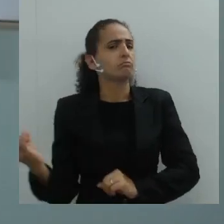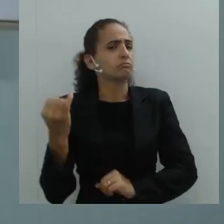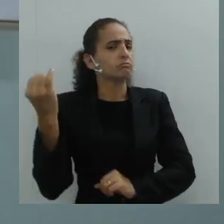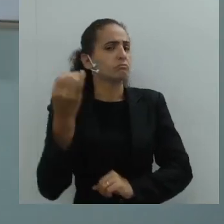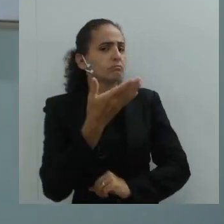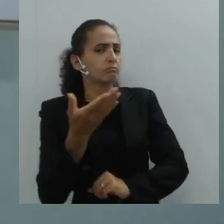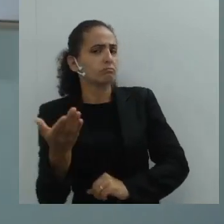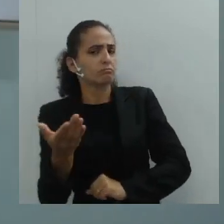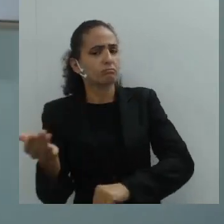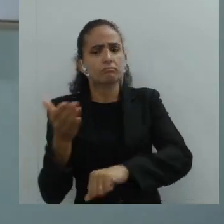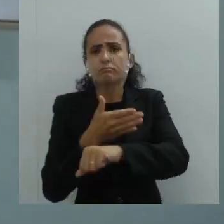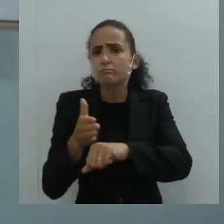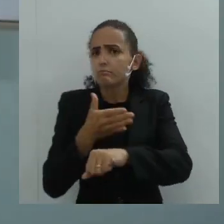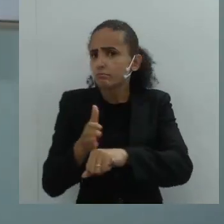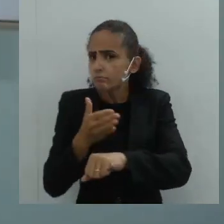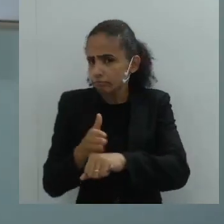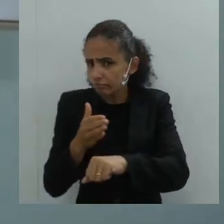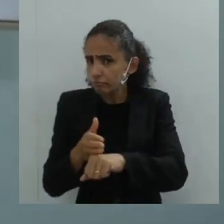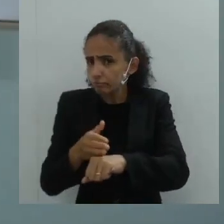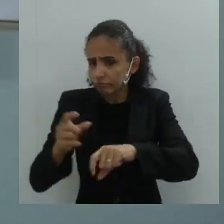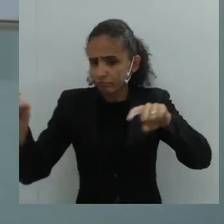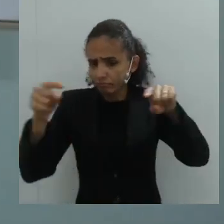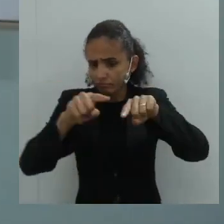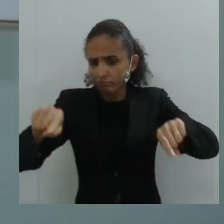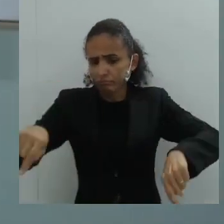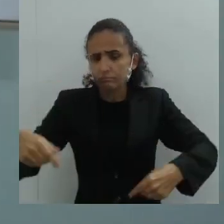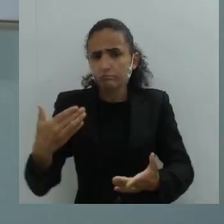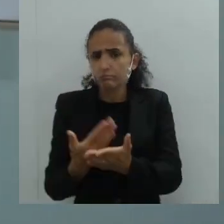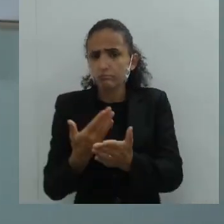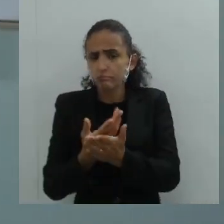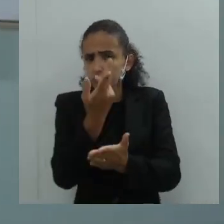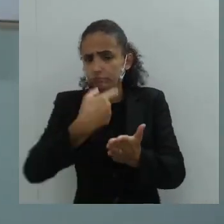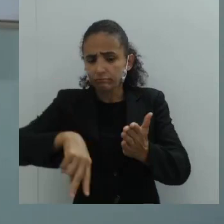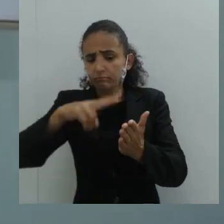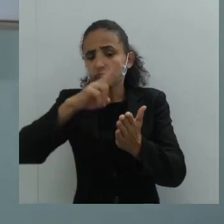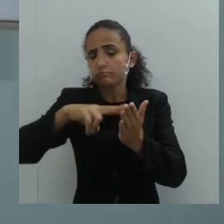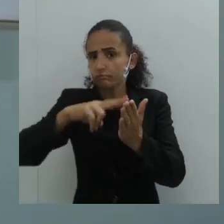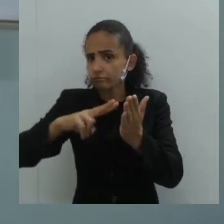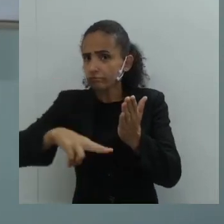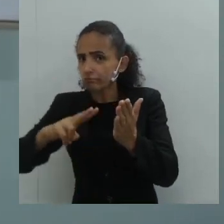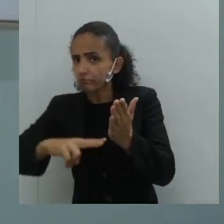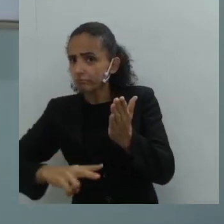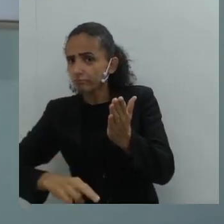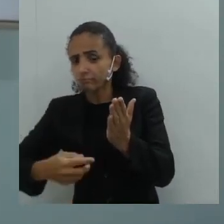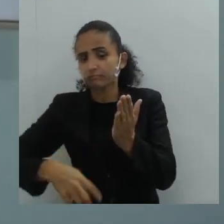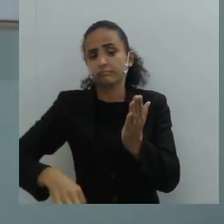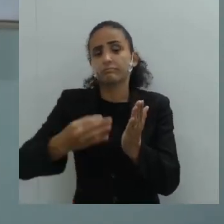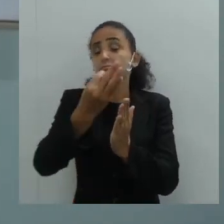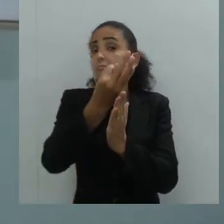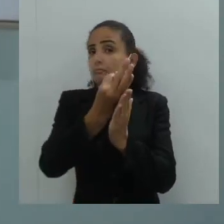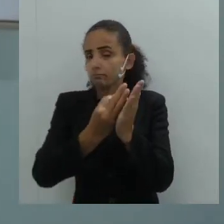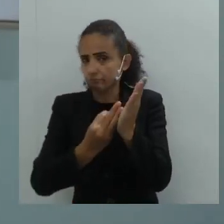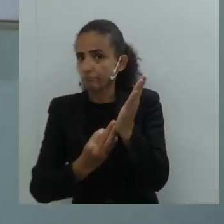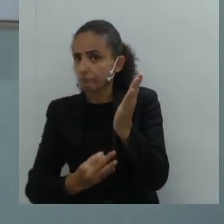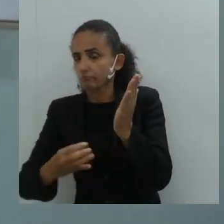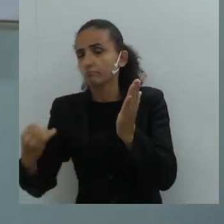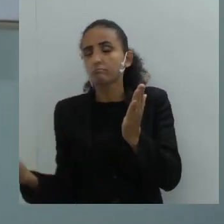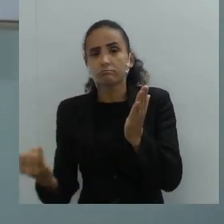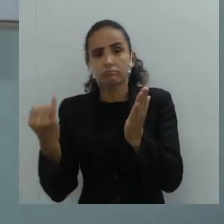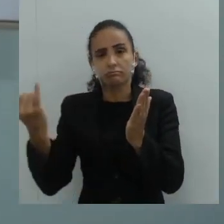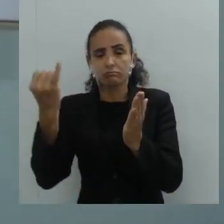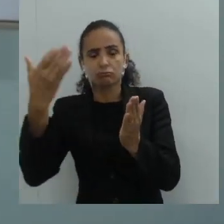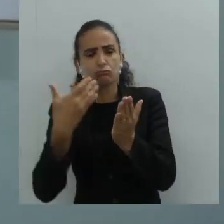esse treino em sala de aula? Você conhecer a Constituição e fazer uma resenha, um comentário, uma